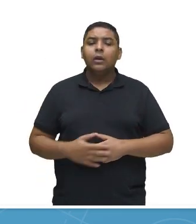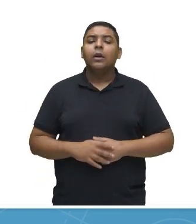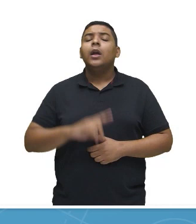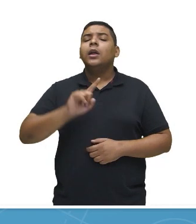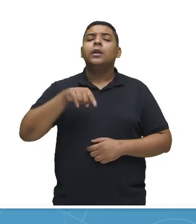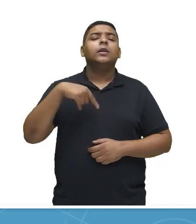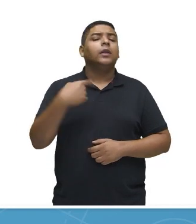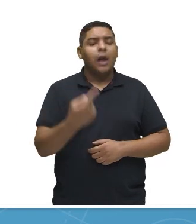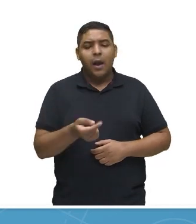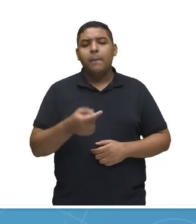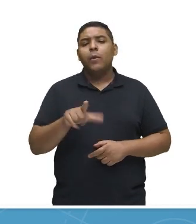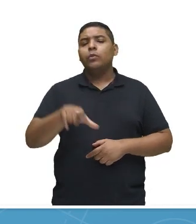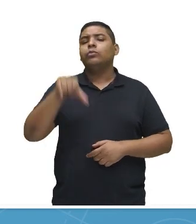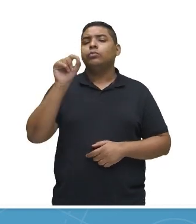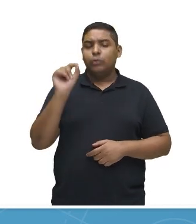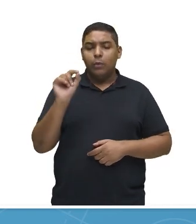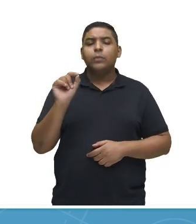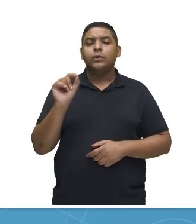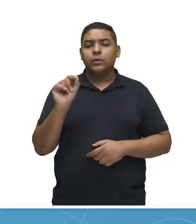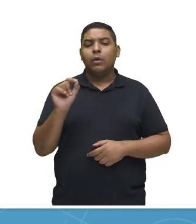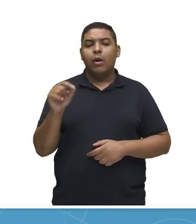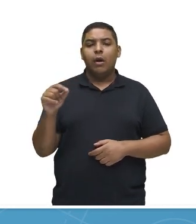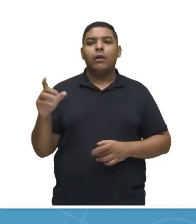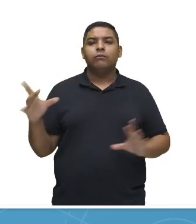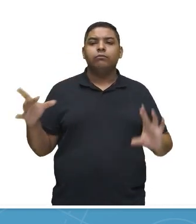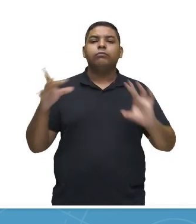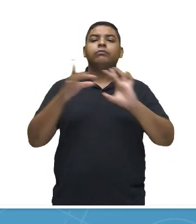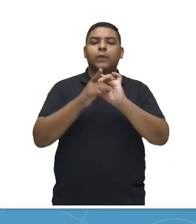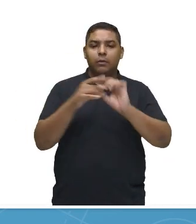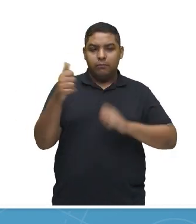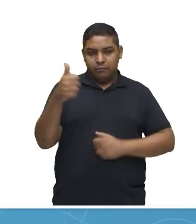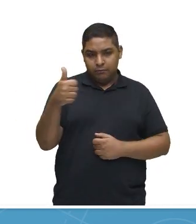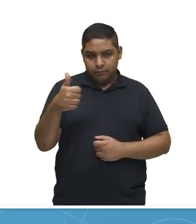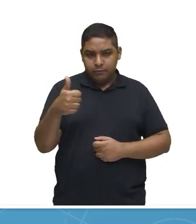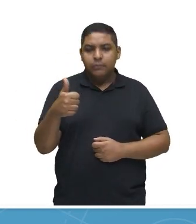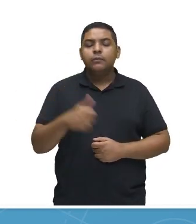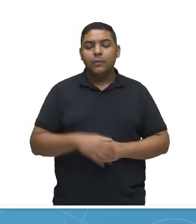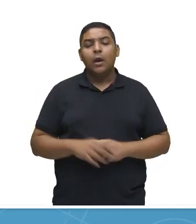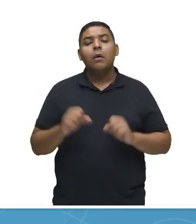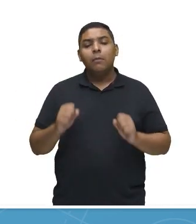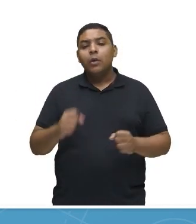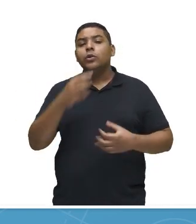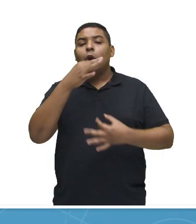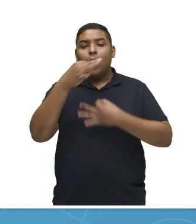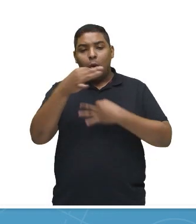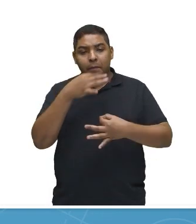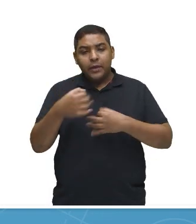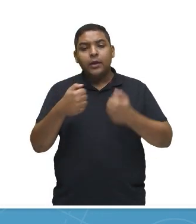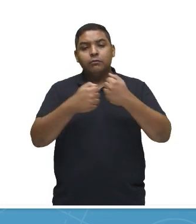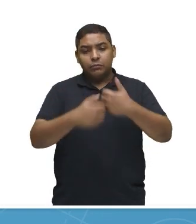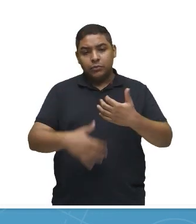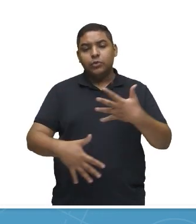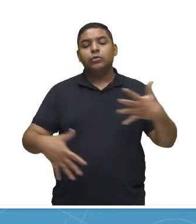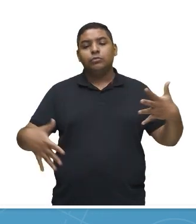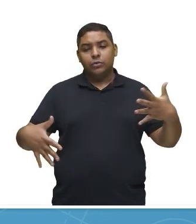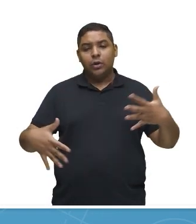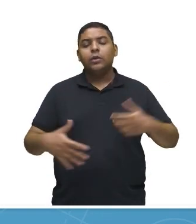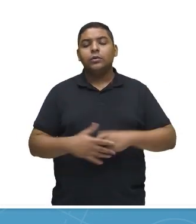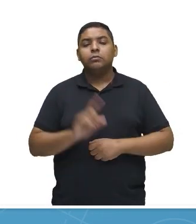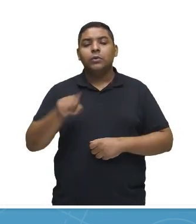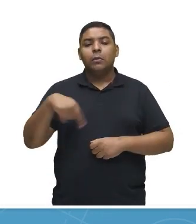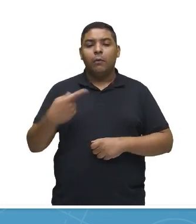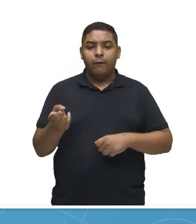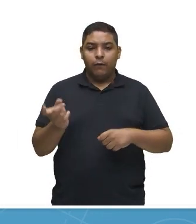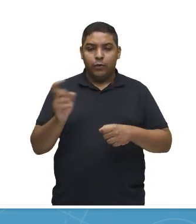marcar a alternativa que melhor corresponde à nossa primeira questão. Você pode comentar no nosso chat e daqui a pouco a gente volta.